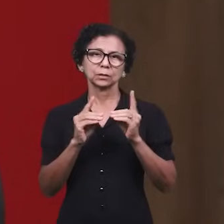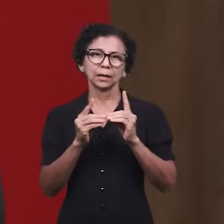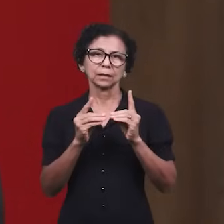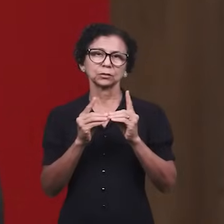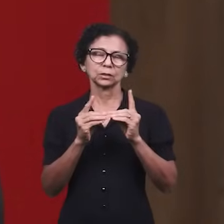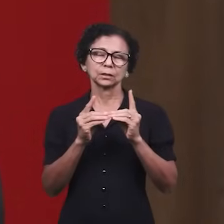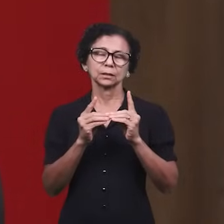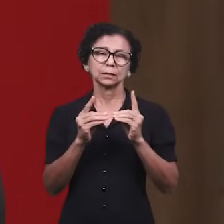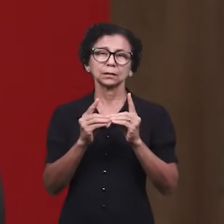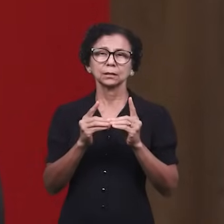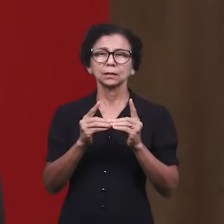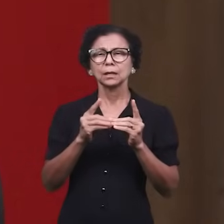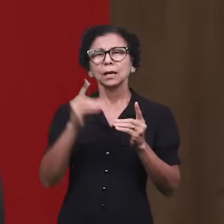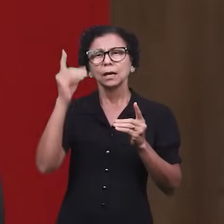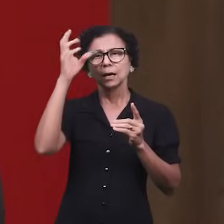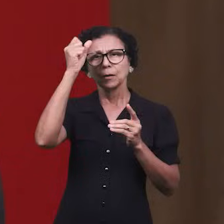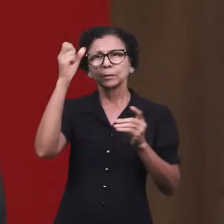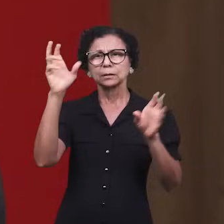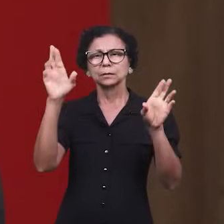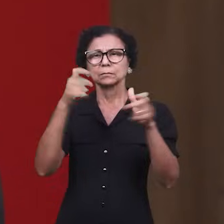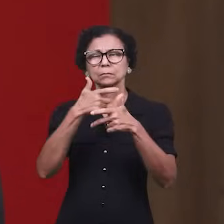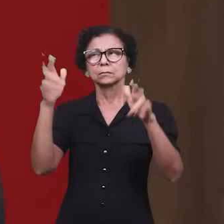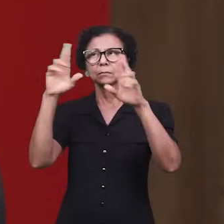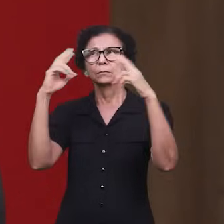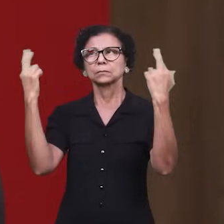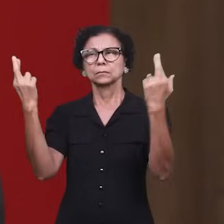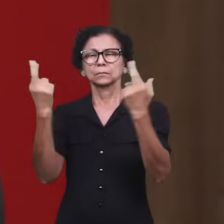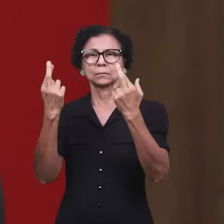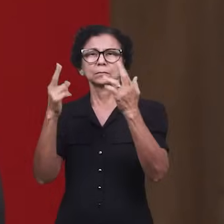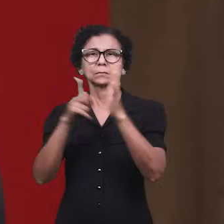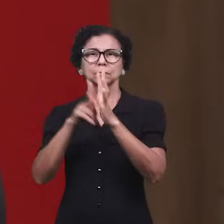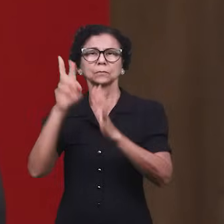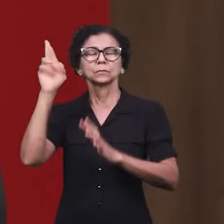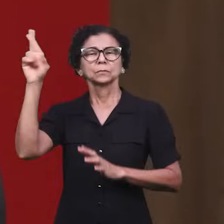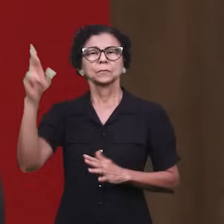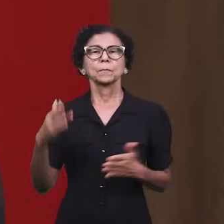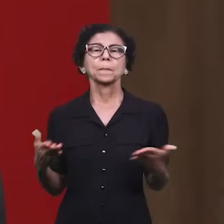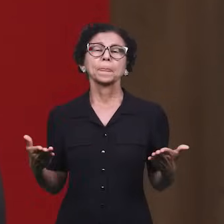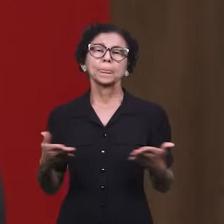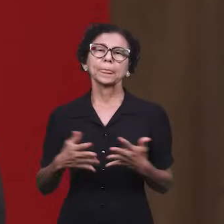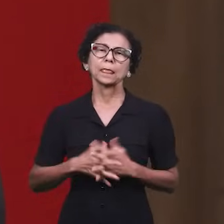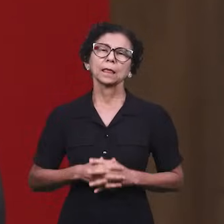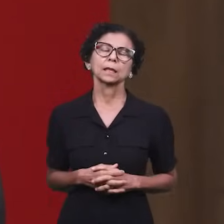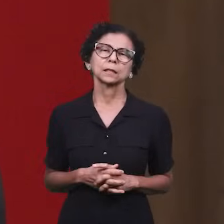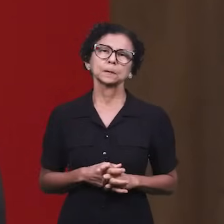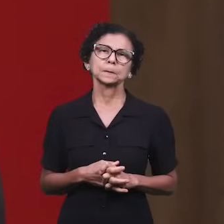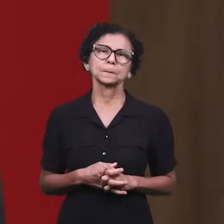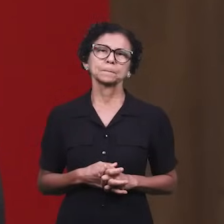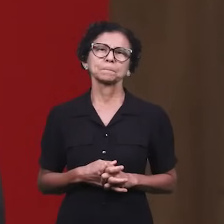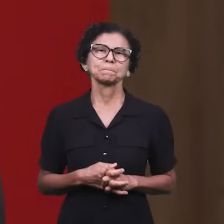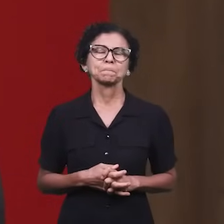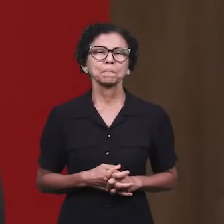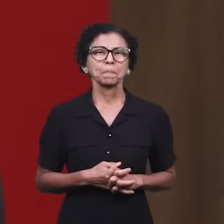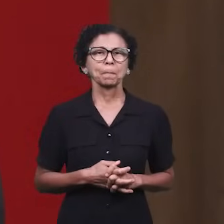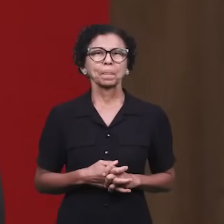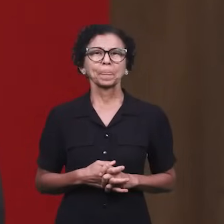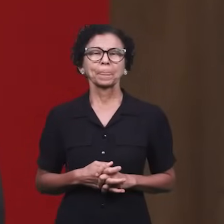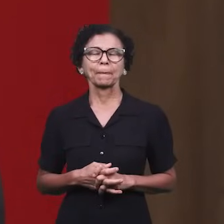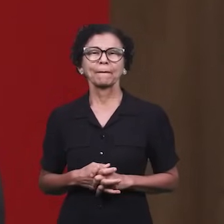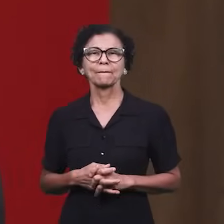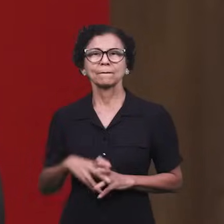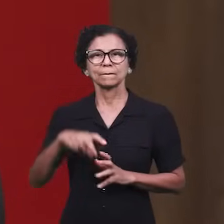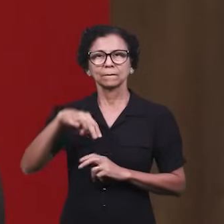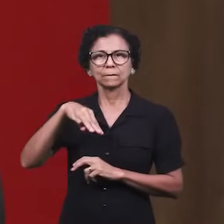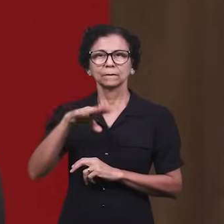respeito das coisas do reino do Senhor. E no episódio de hoje nós vamos tratar a respeito da quinta medida,